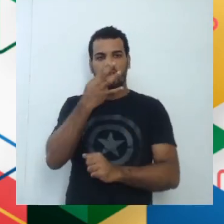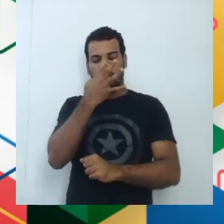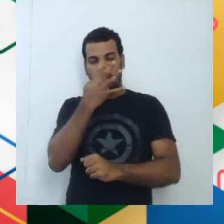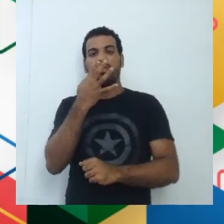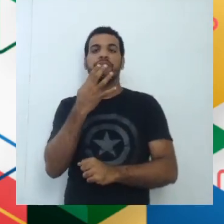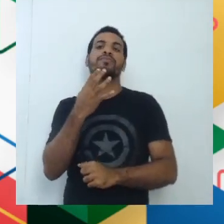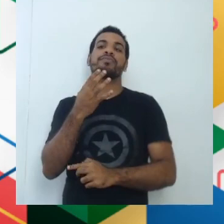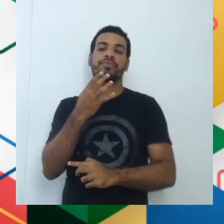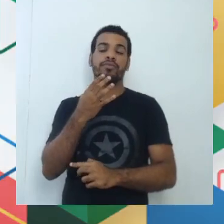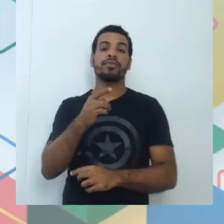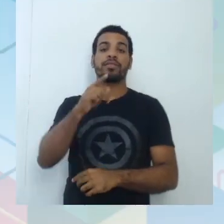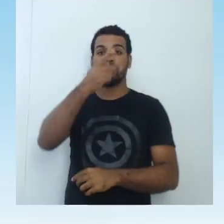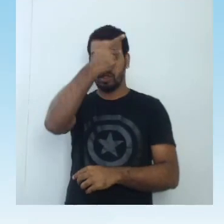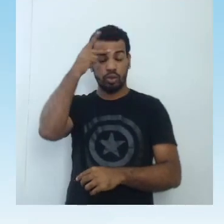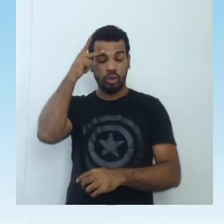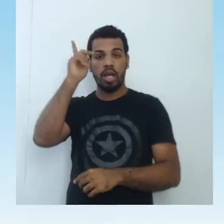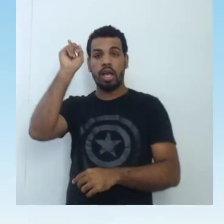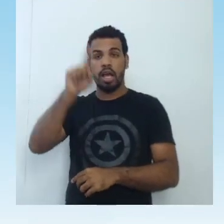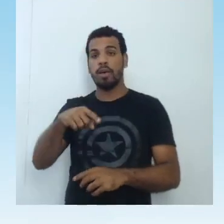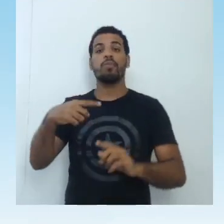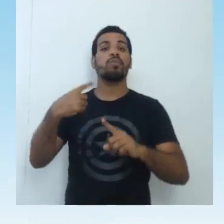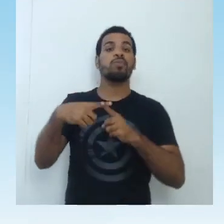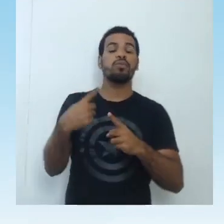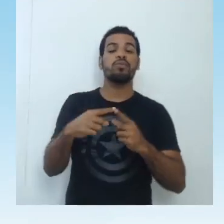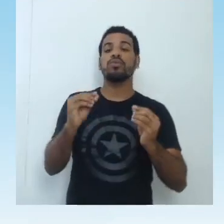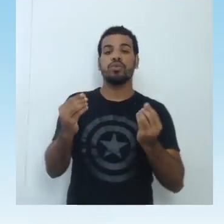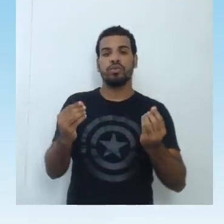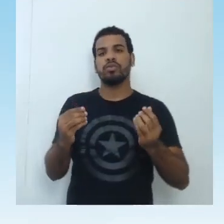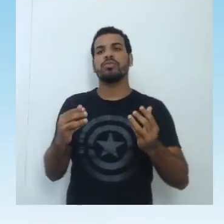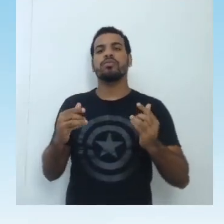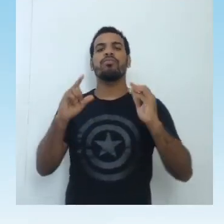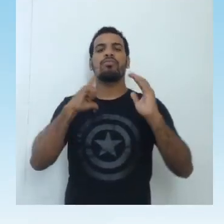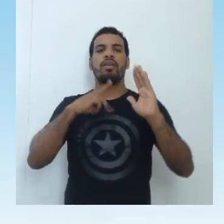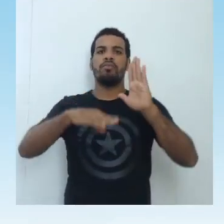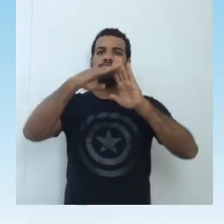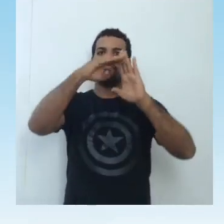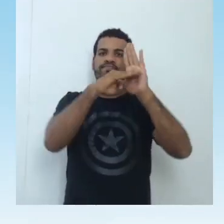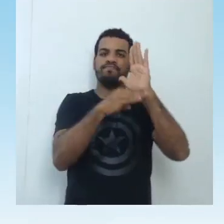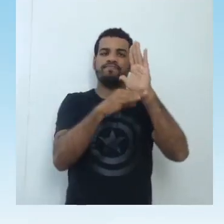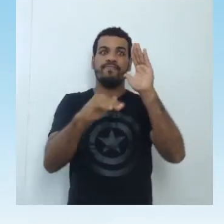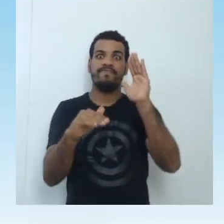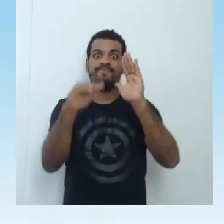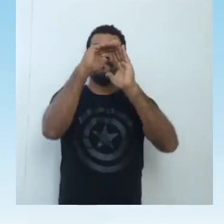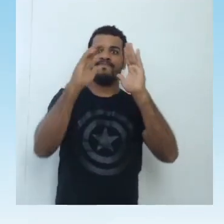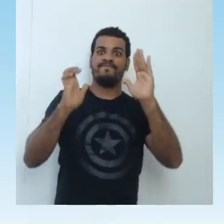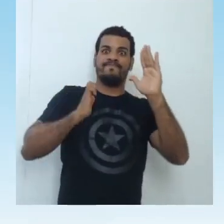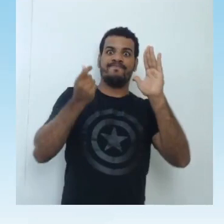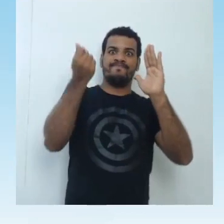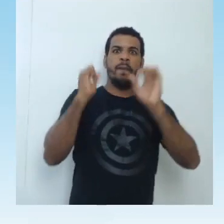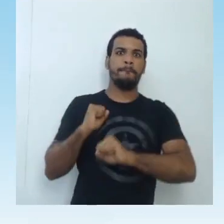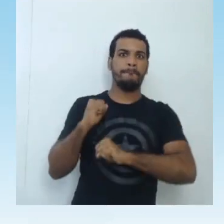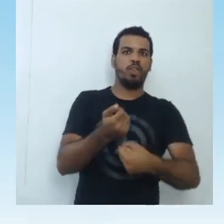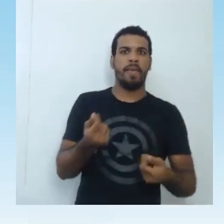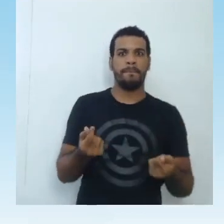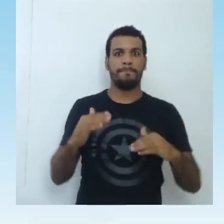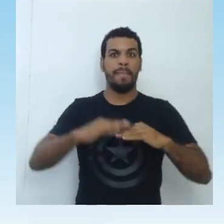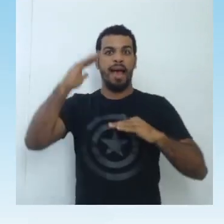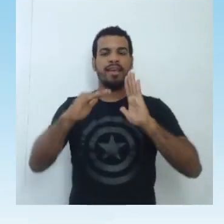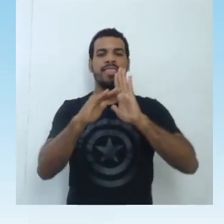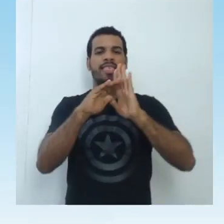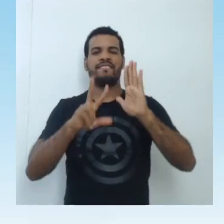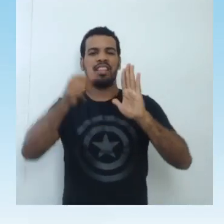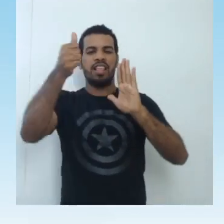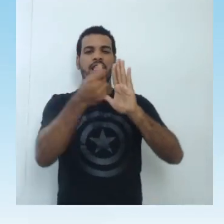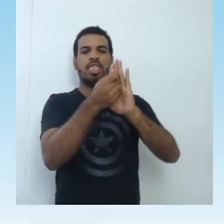As pessoas são, portanto, categorizadas hierarquicamente de acordo com o quanto possuem das vantagens